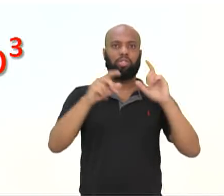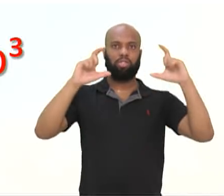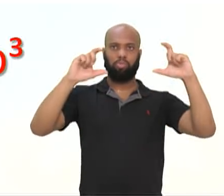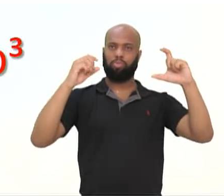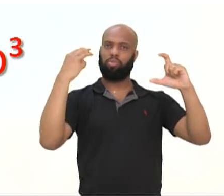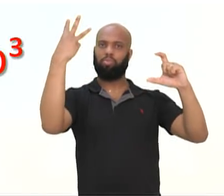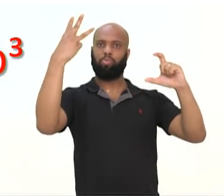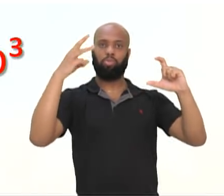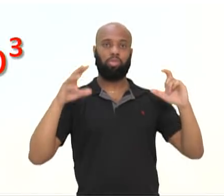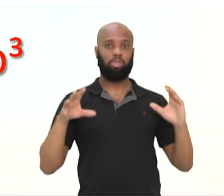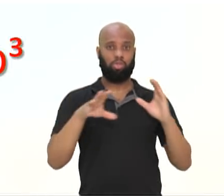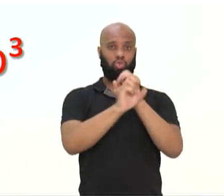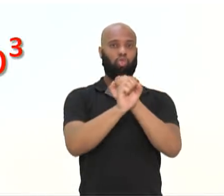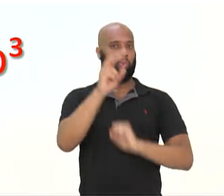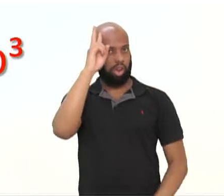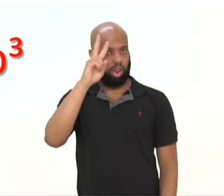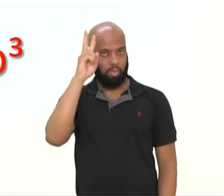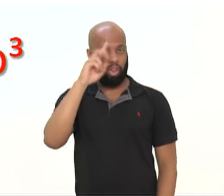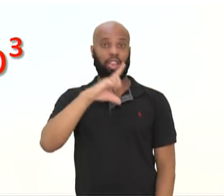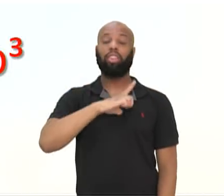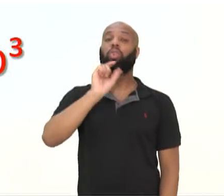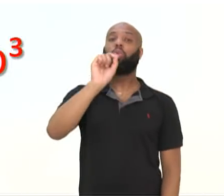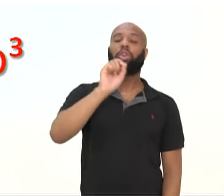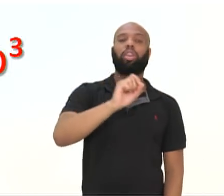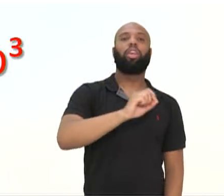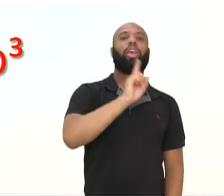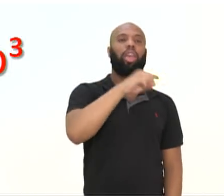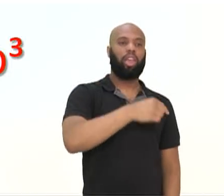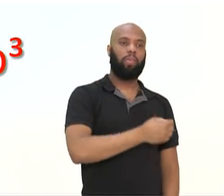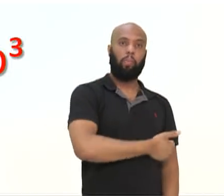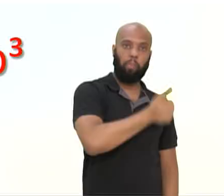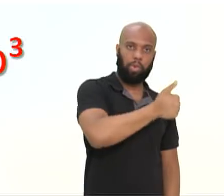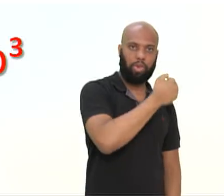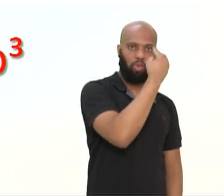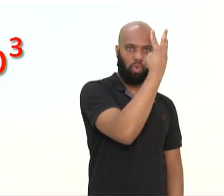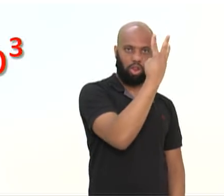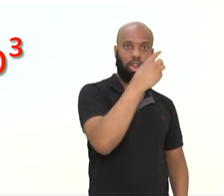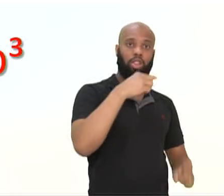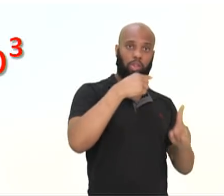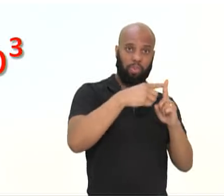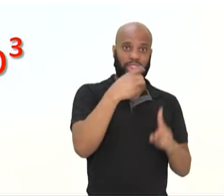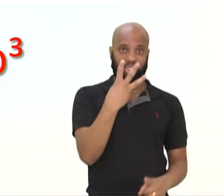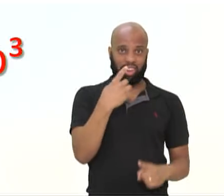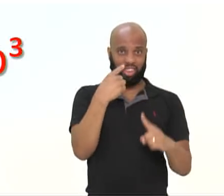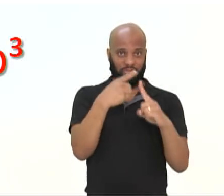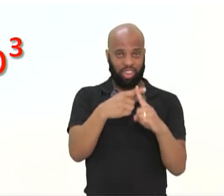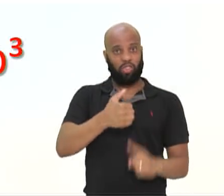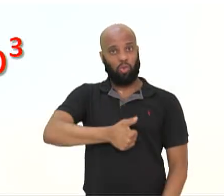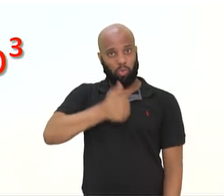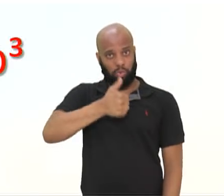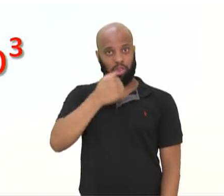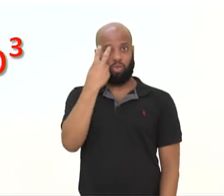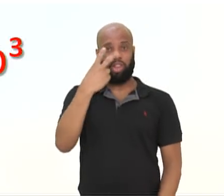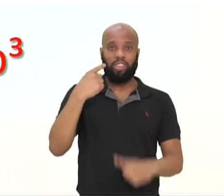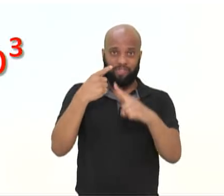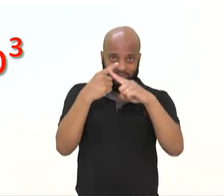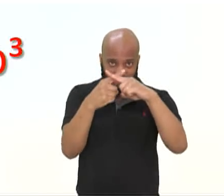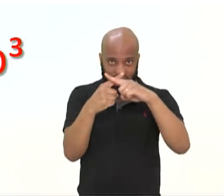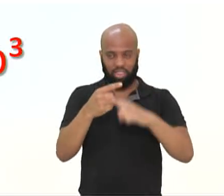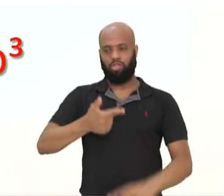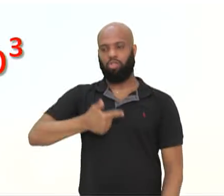A fórmula é assim: o cubo do primeiro termo mais 3 vezes o primeiro termo ao quadrado vezes o